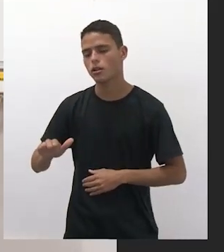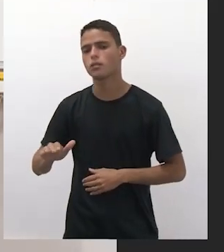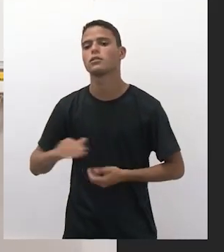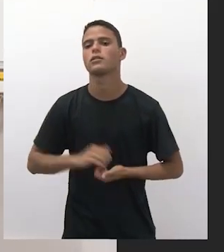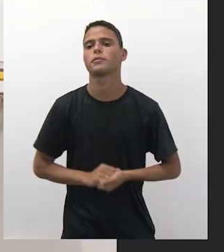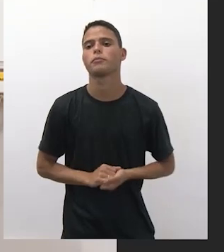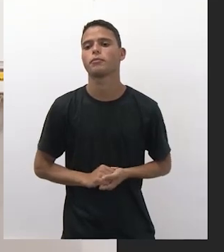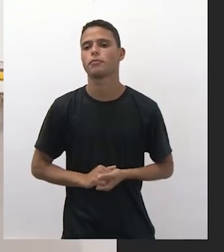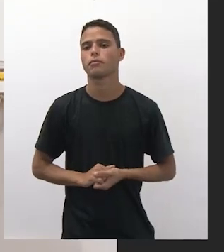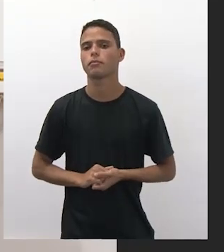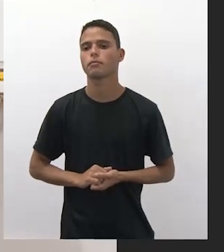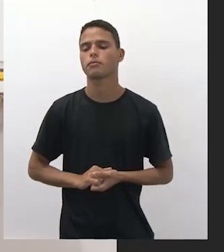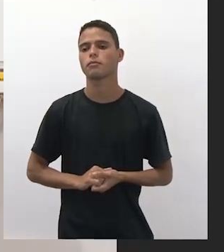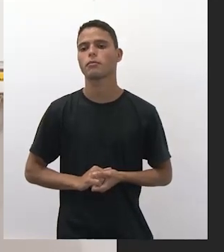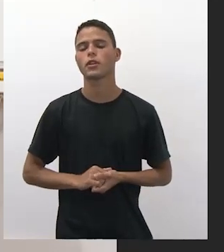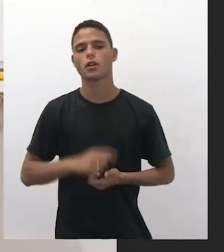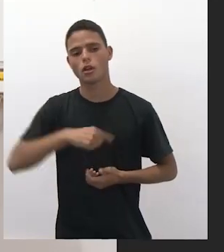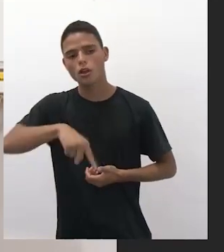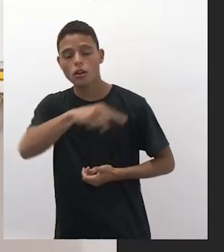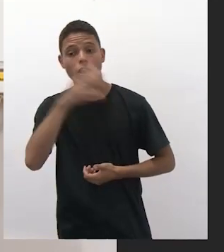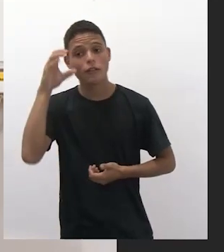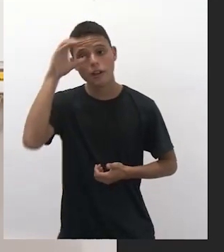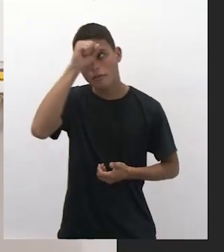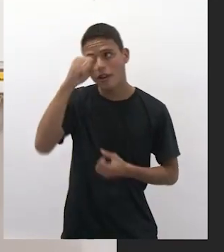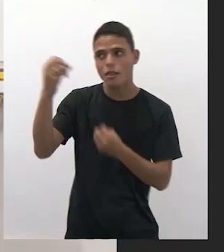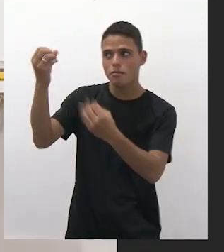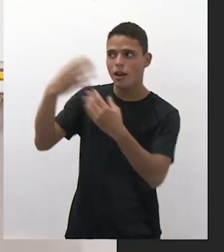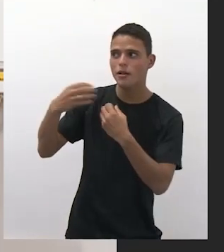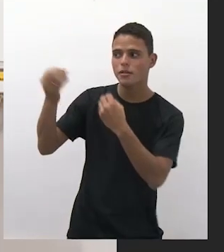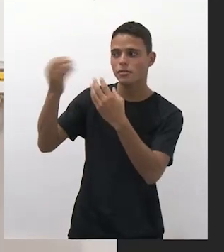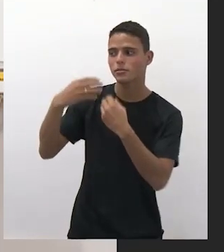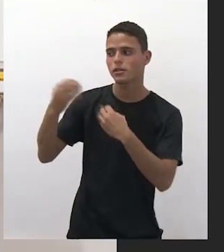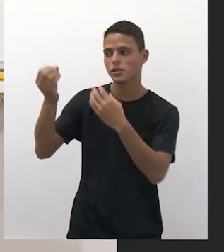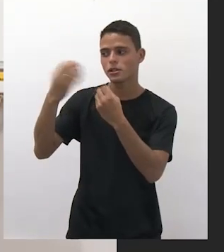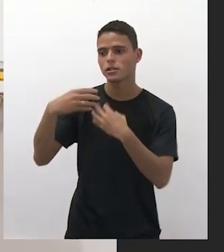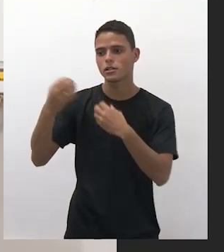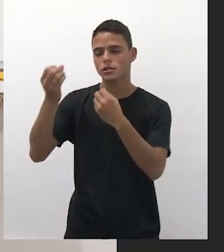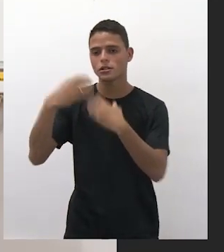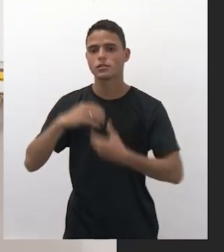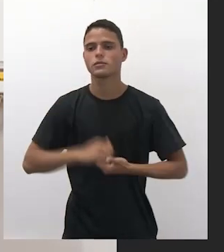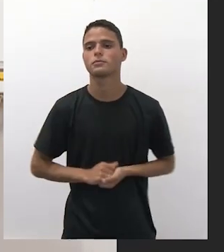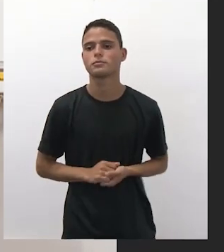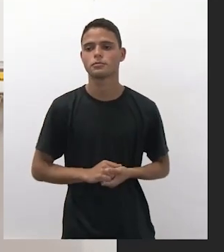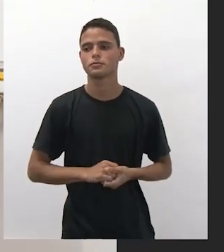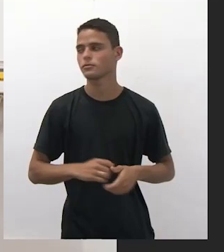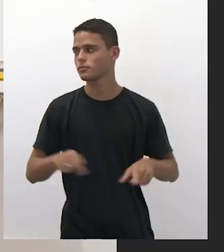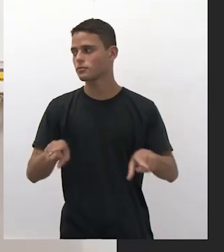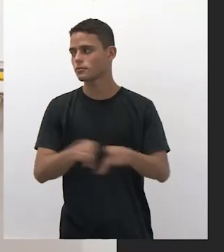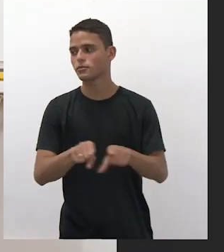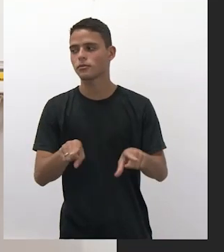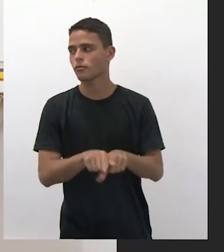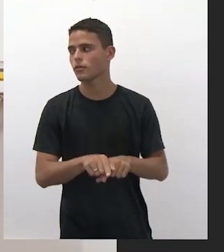nós fomos alfabetizados. Aí acho que mais ninguém conseguiu continuar ali os